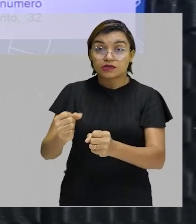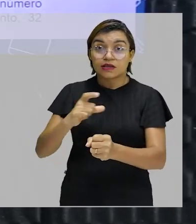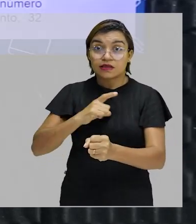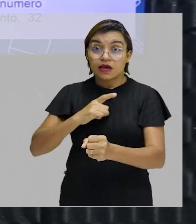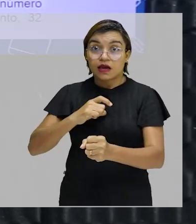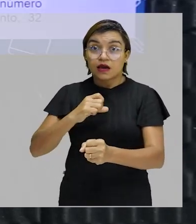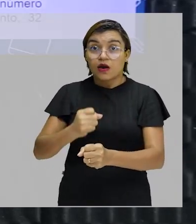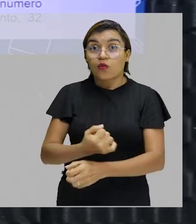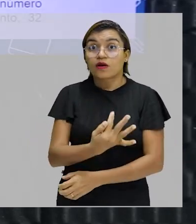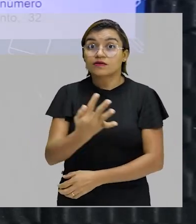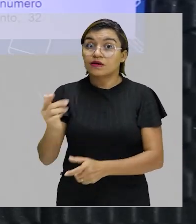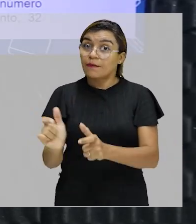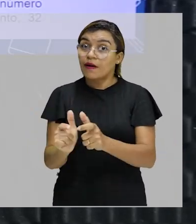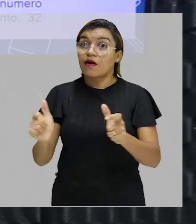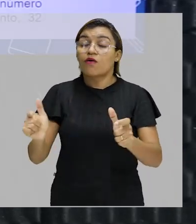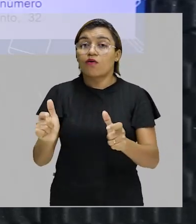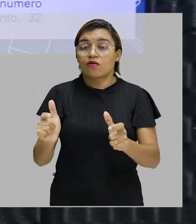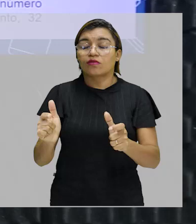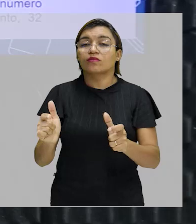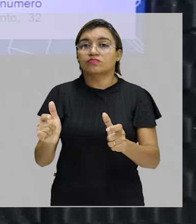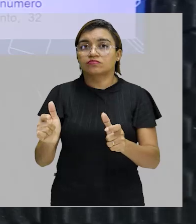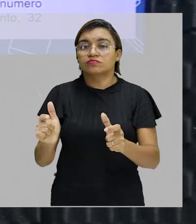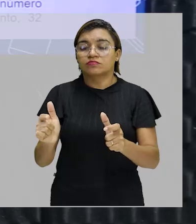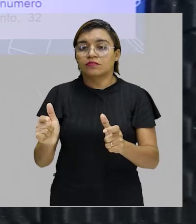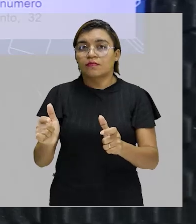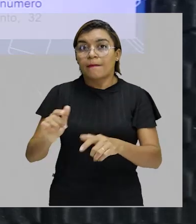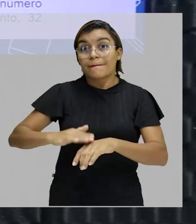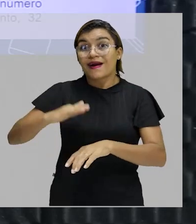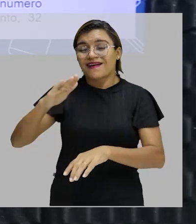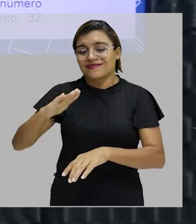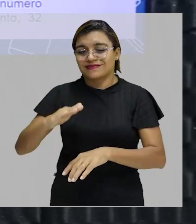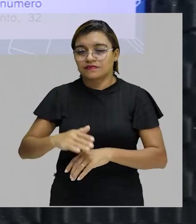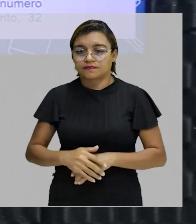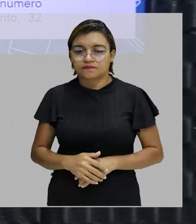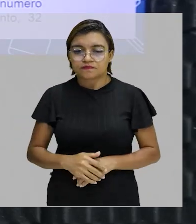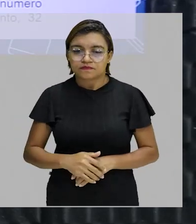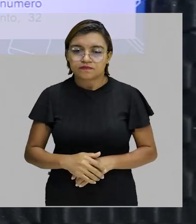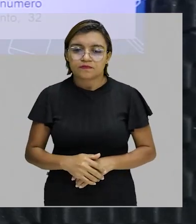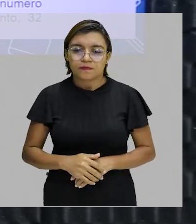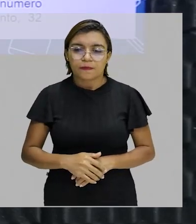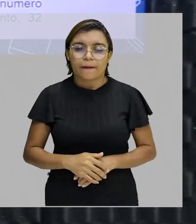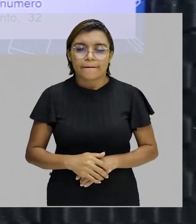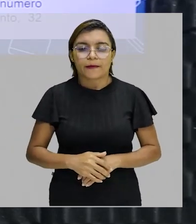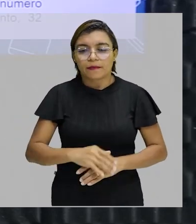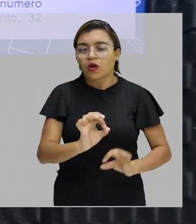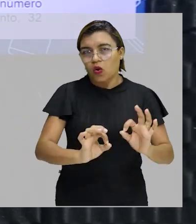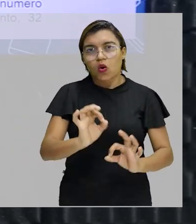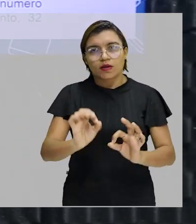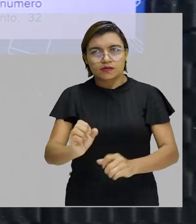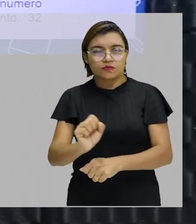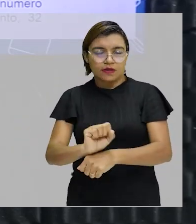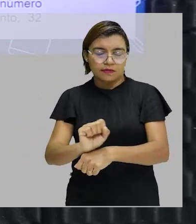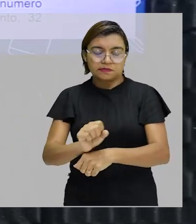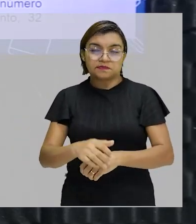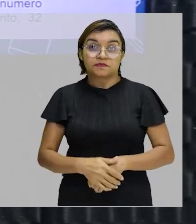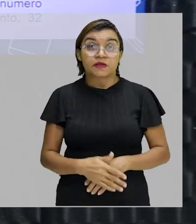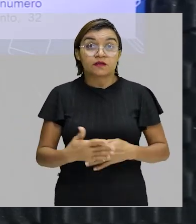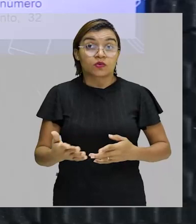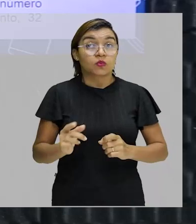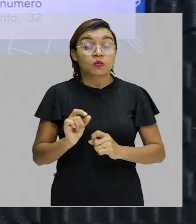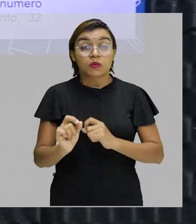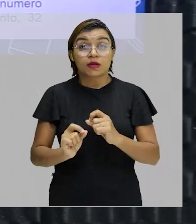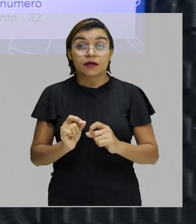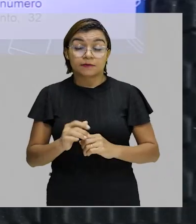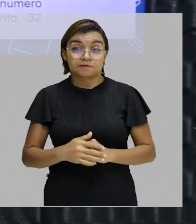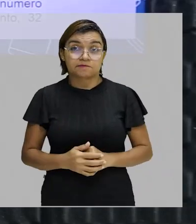para aquela quantidade de pneus e assim montar o veículo, montar o carro, certo? Então, é